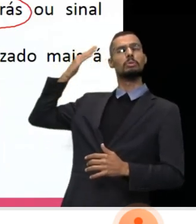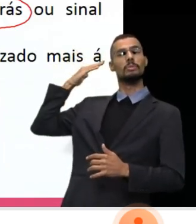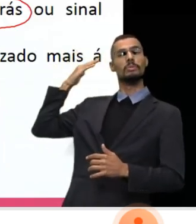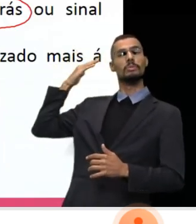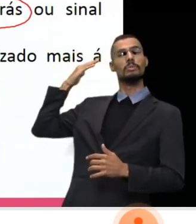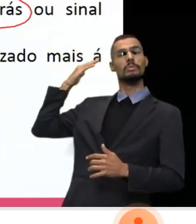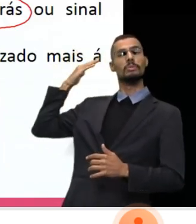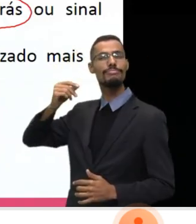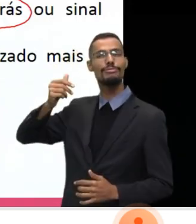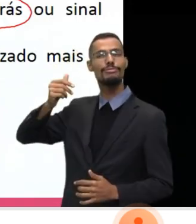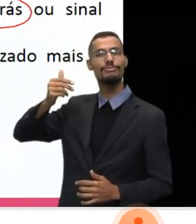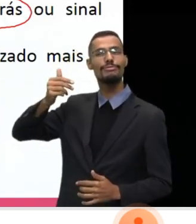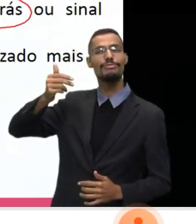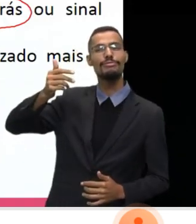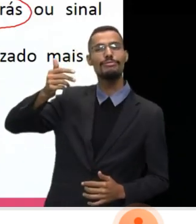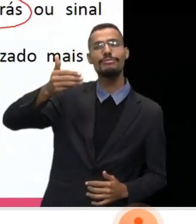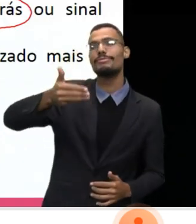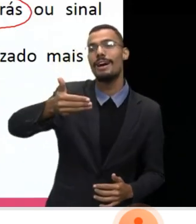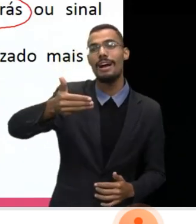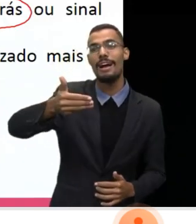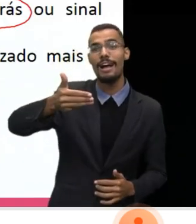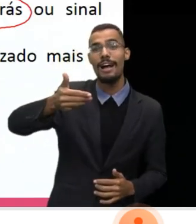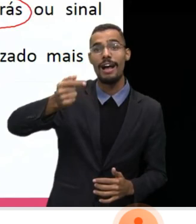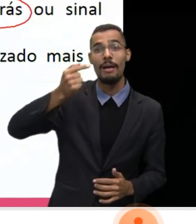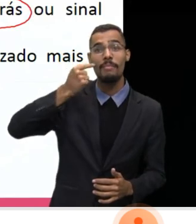frente, ou o sinal